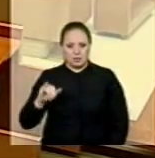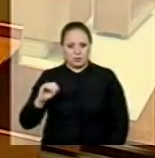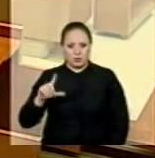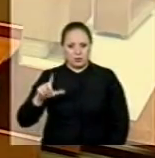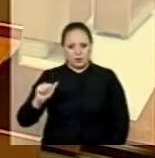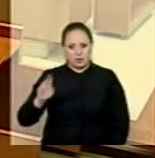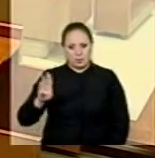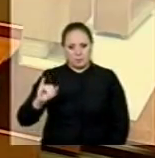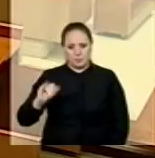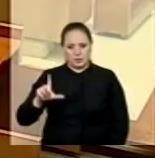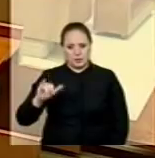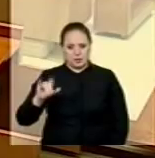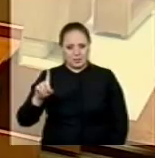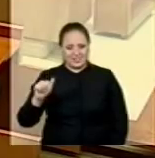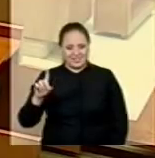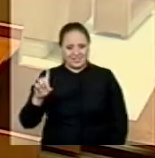inviolabilidade,